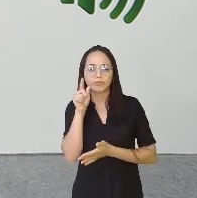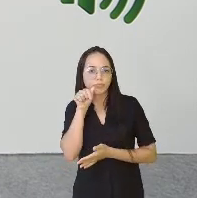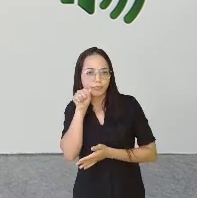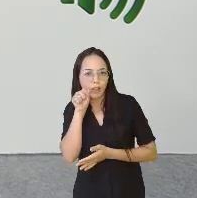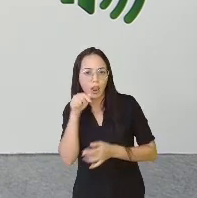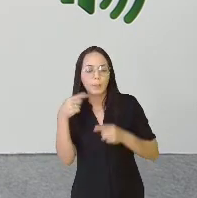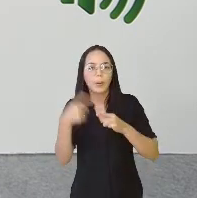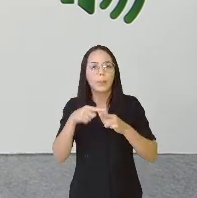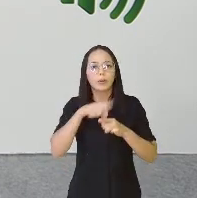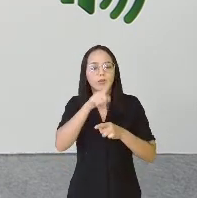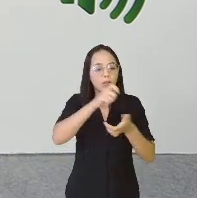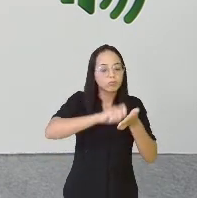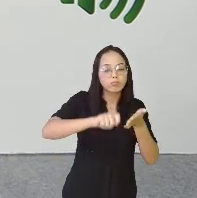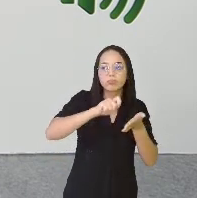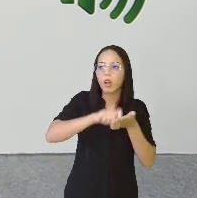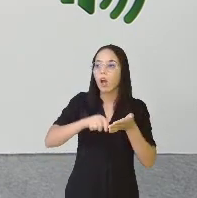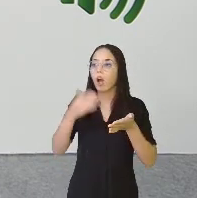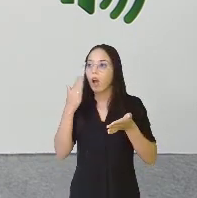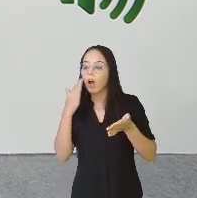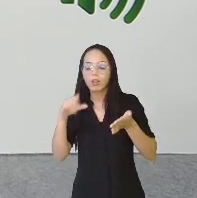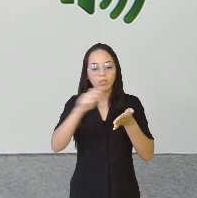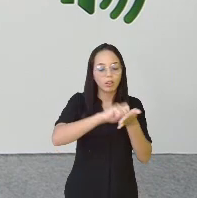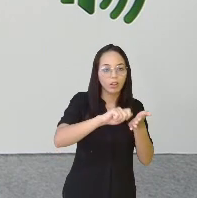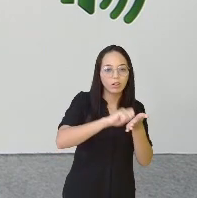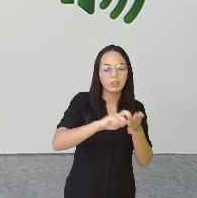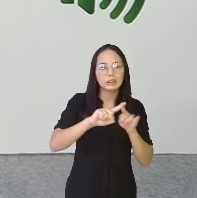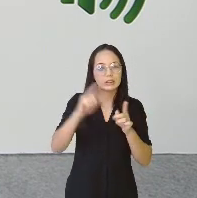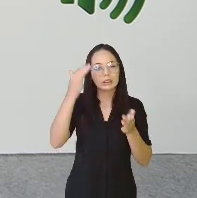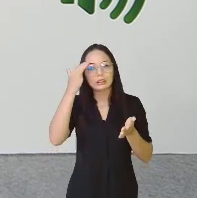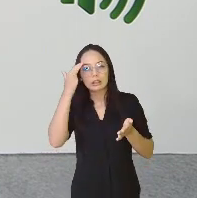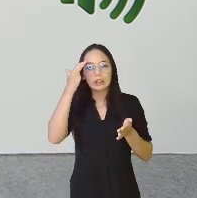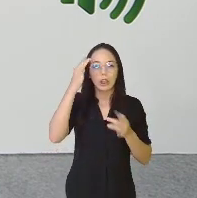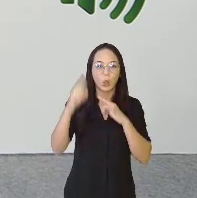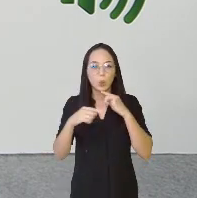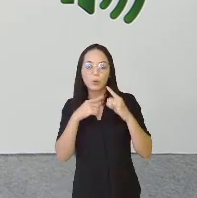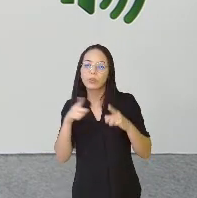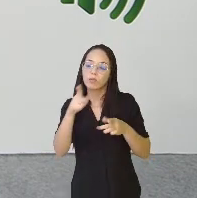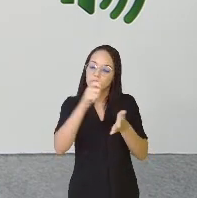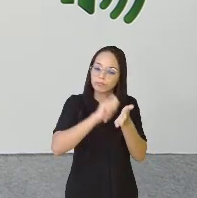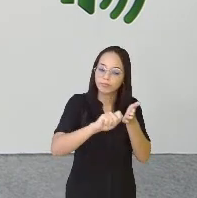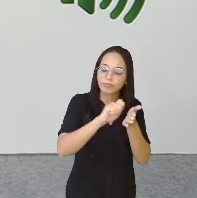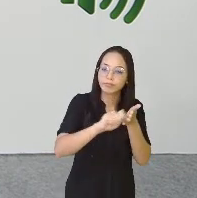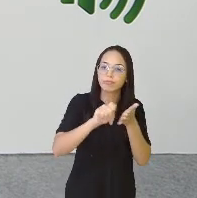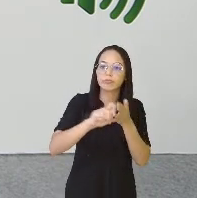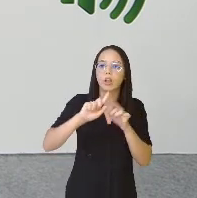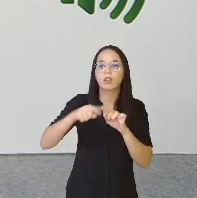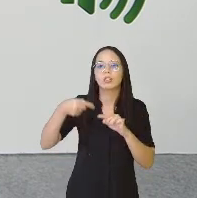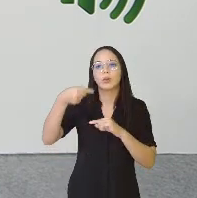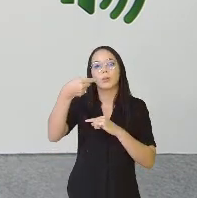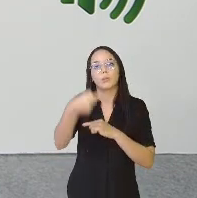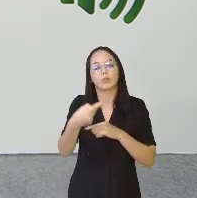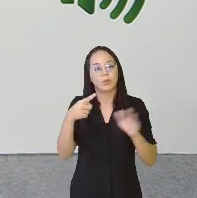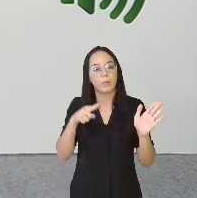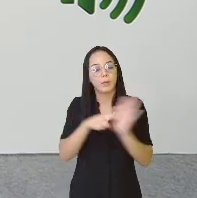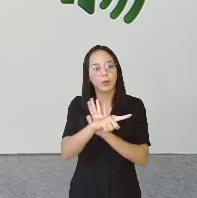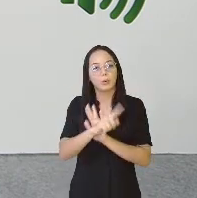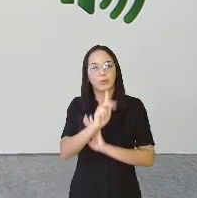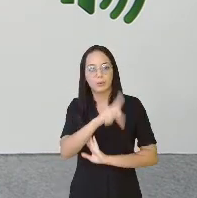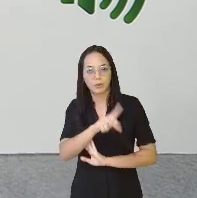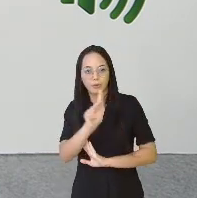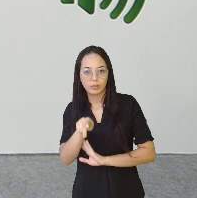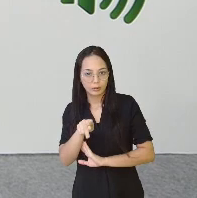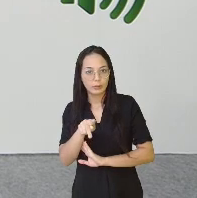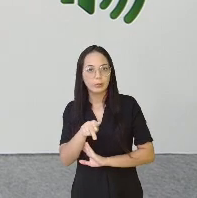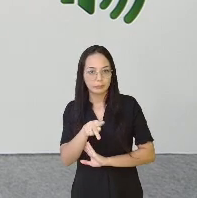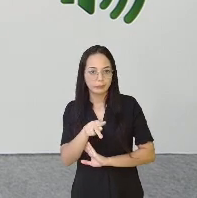vai anotando o que foi importante, o que você não entender, não deixe de anotar. E posteriormente, fala com o teu professor de sala